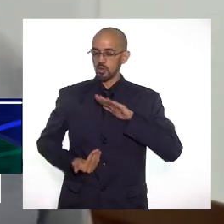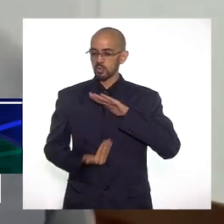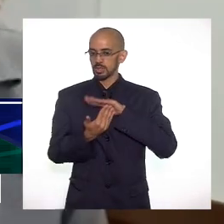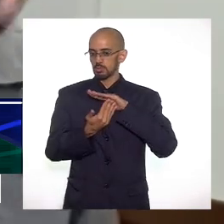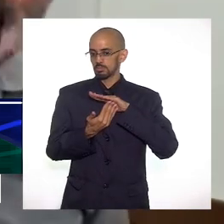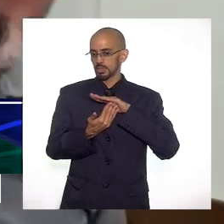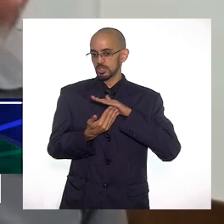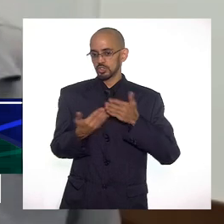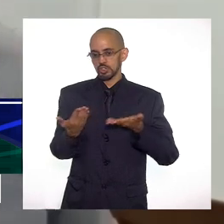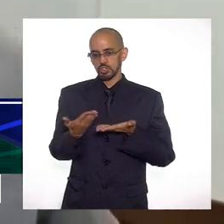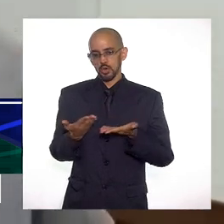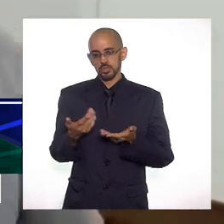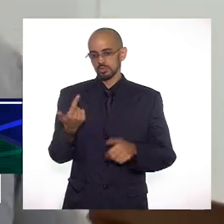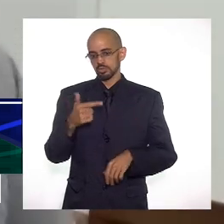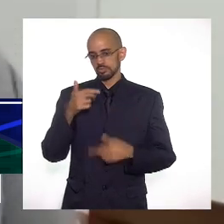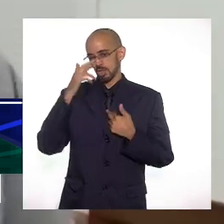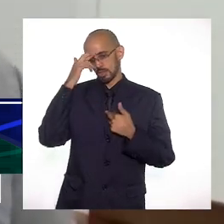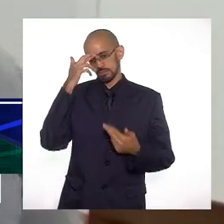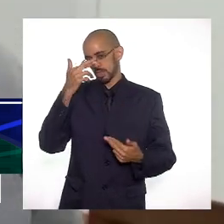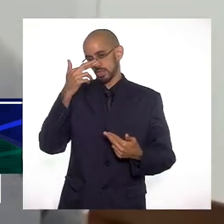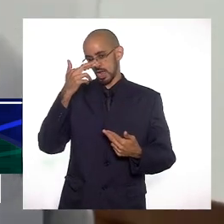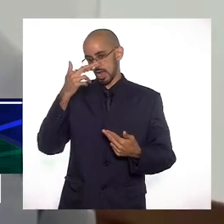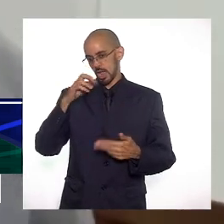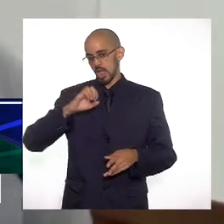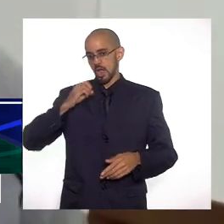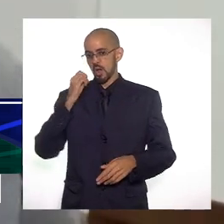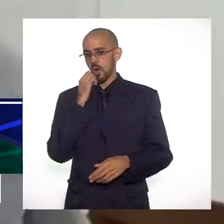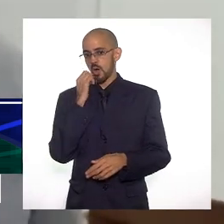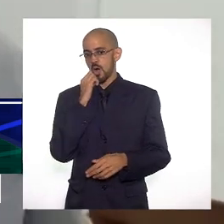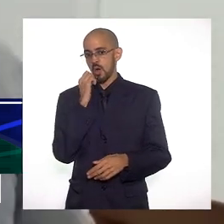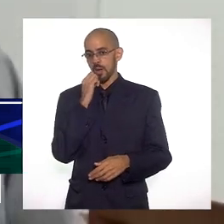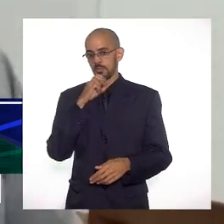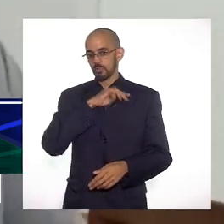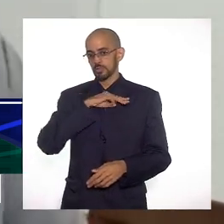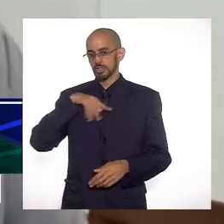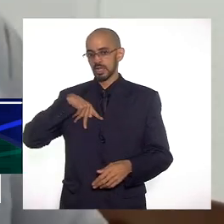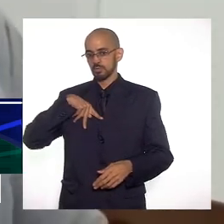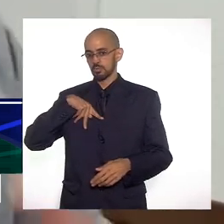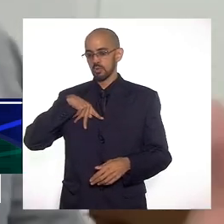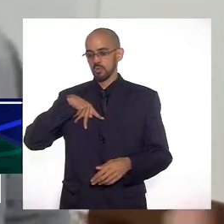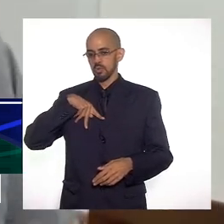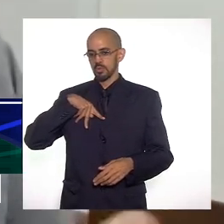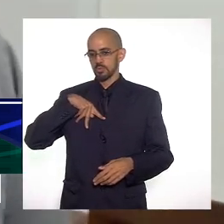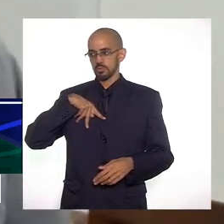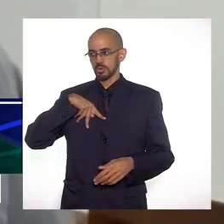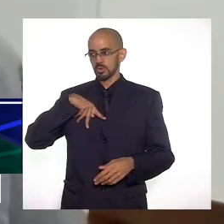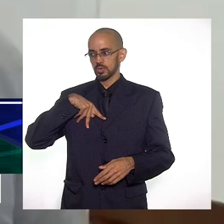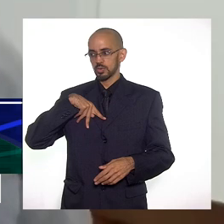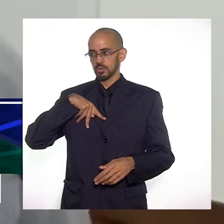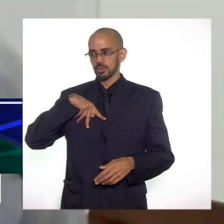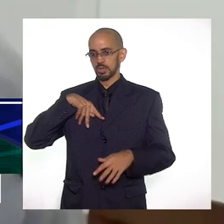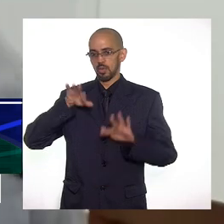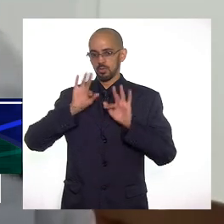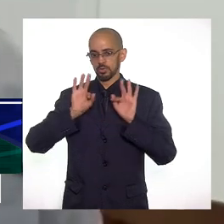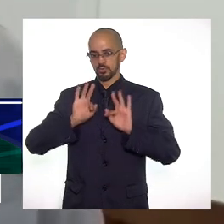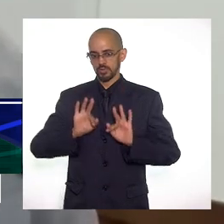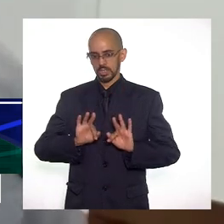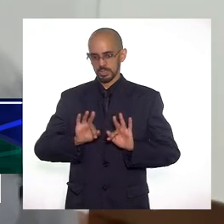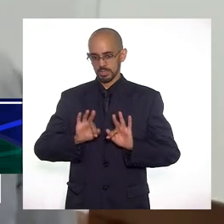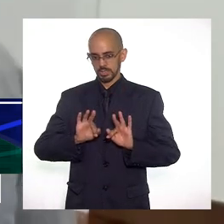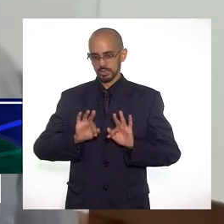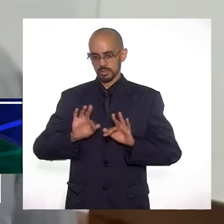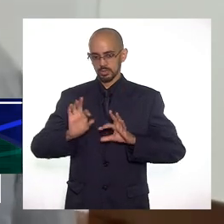são desrespeitados. Então, é óbvio que Ministério Público e Judiciário estão muito felizes com esse